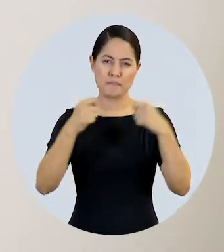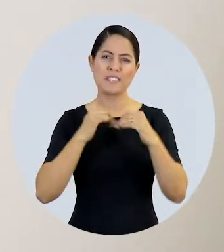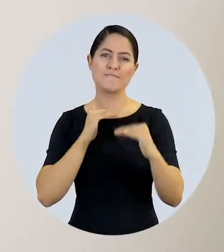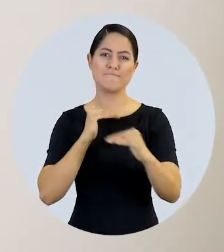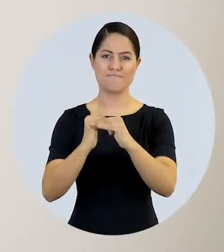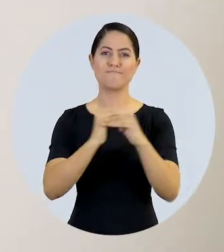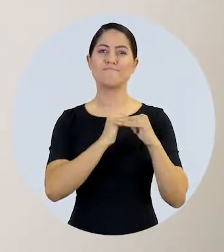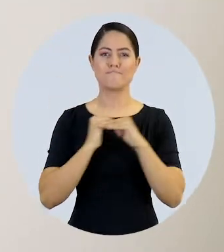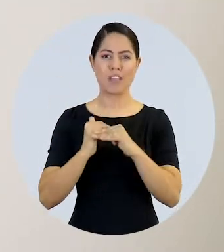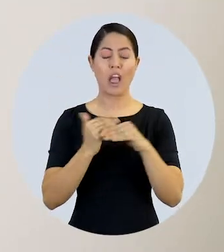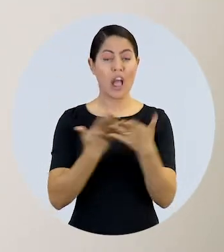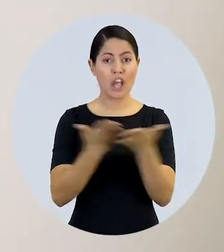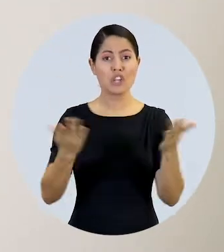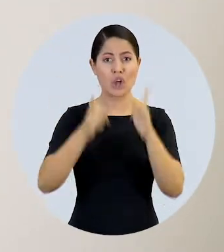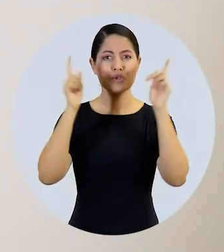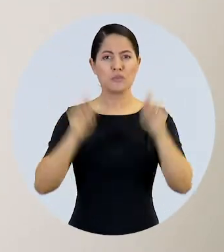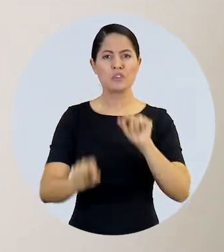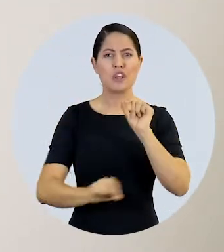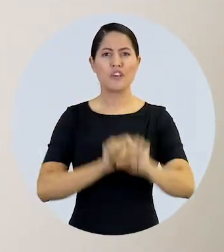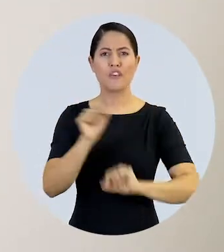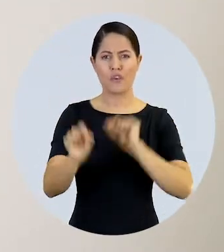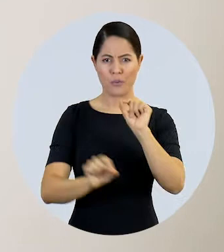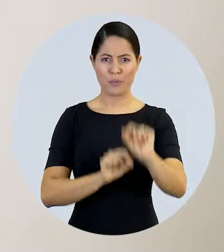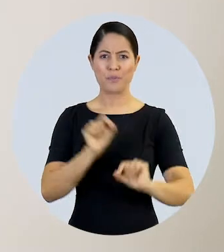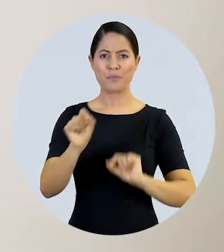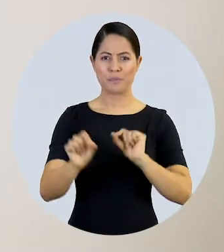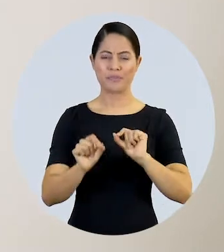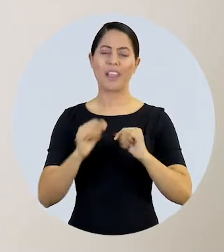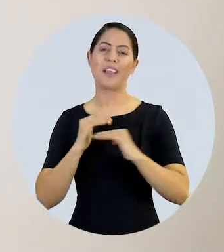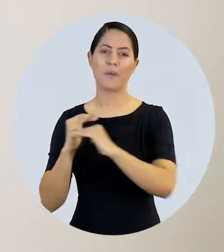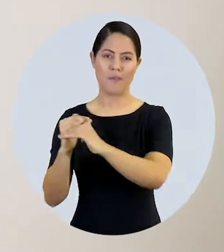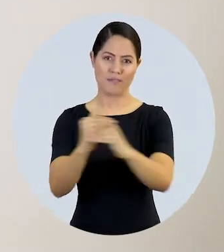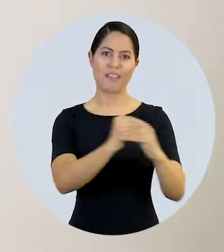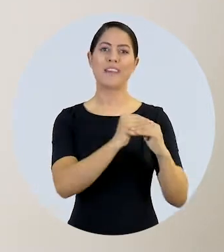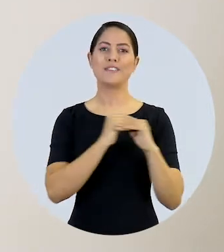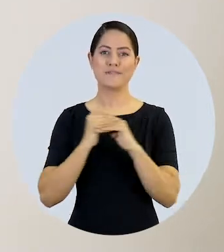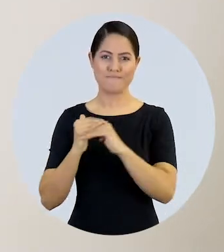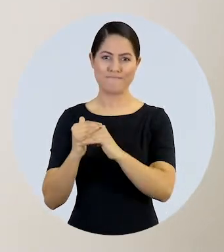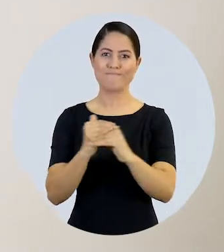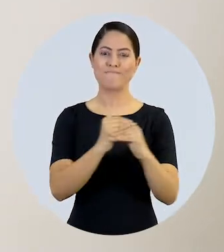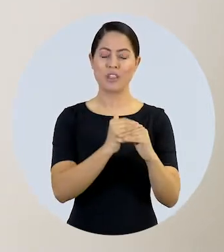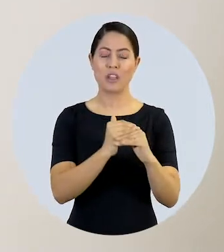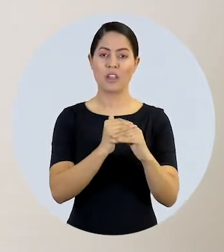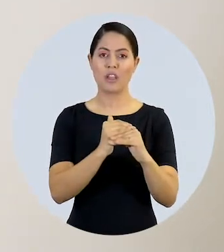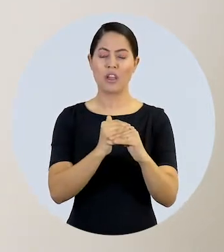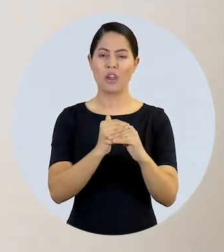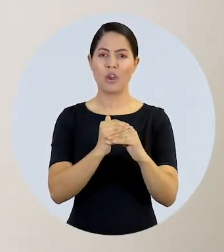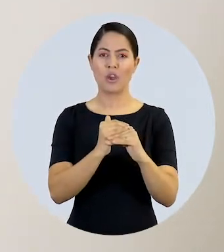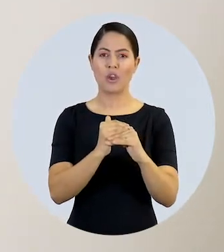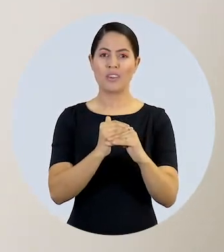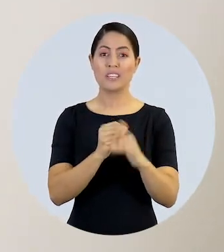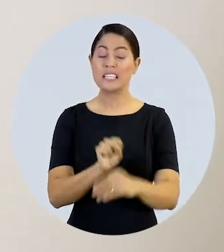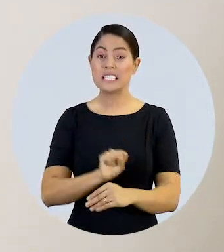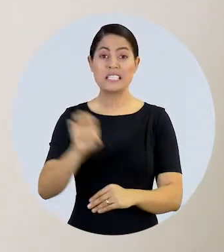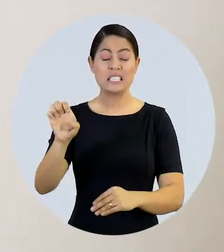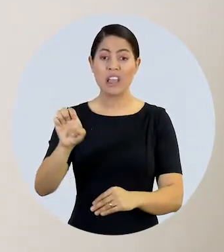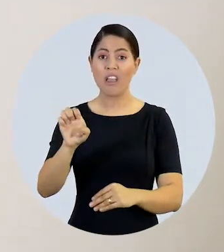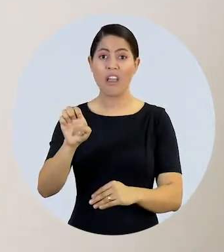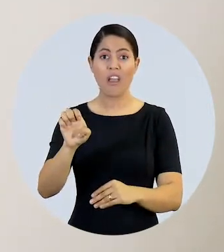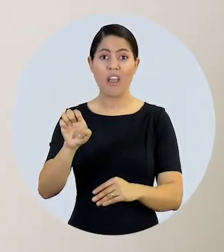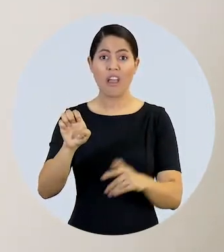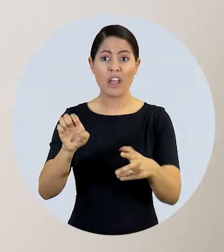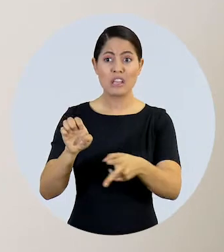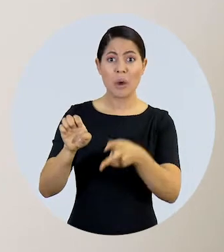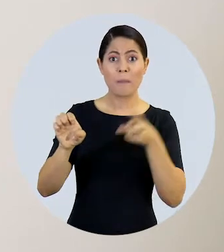iguais, aí sim nós poderemos atingir um nível de igualdade. Enquanto não for